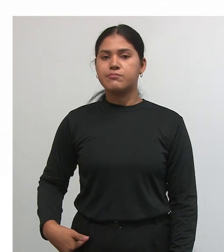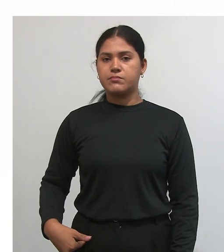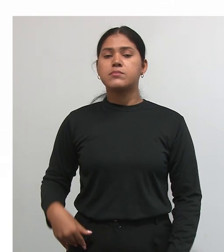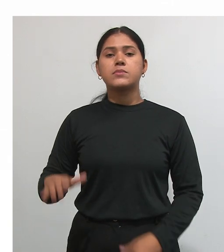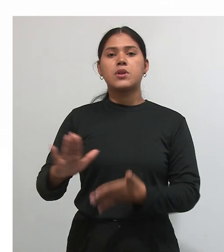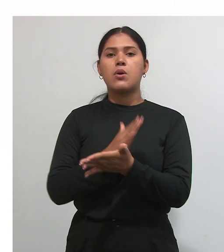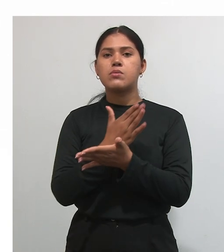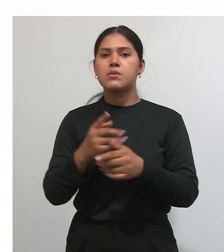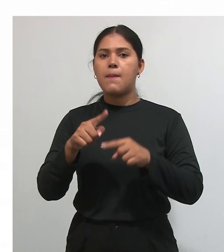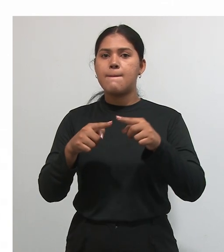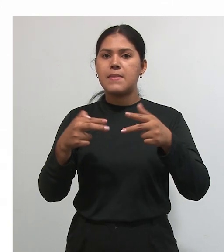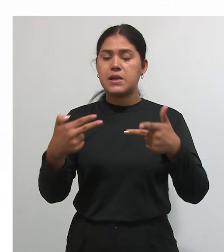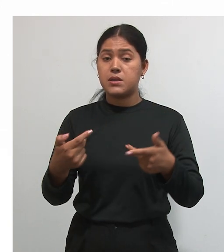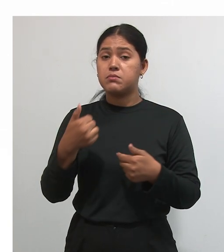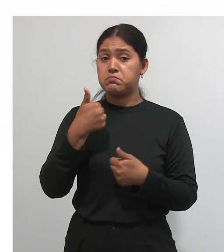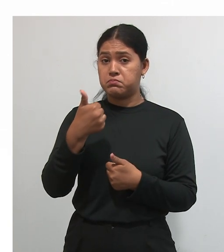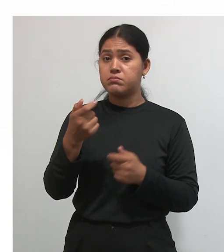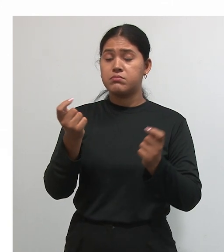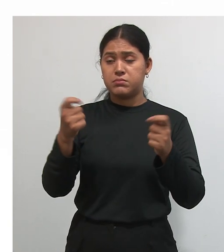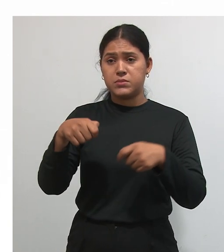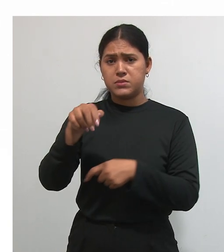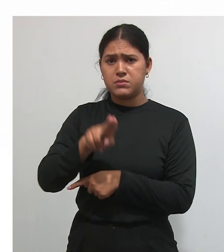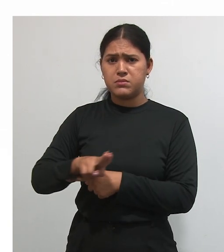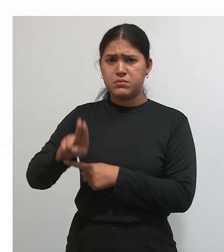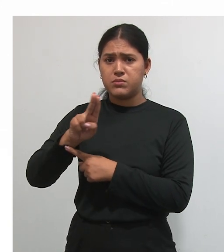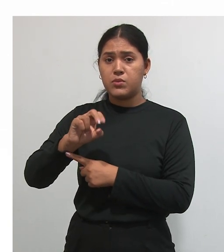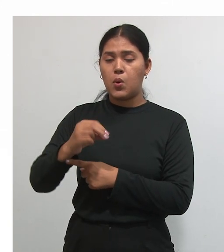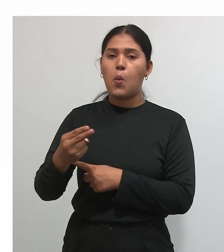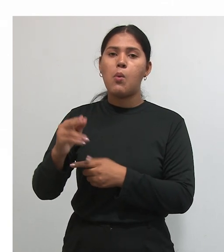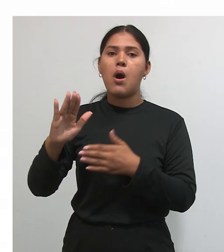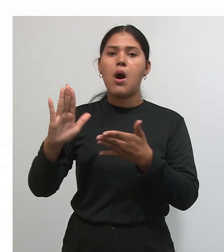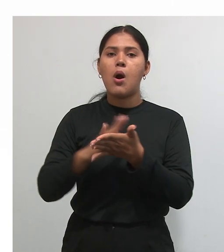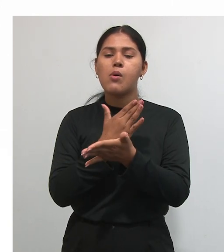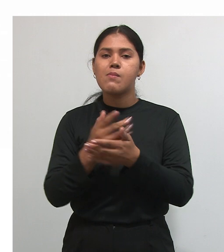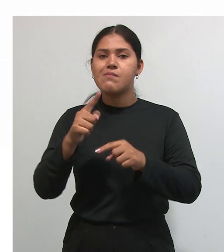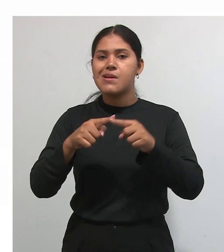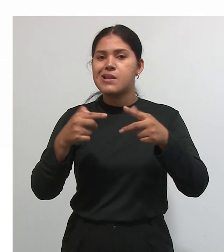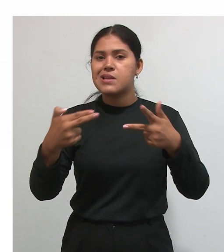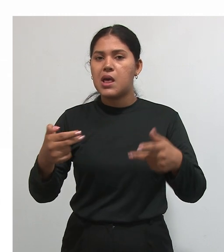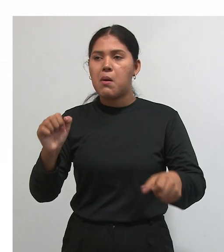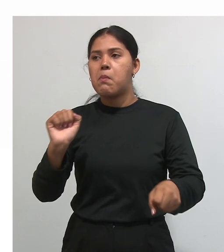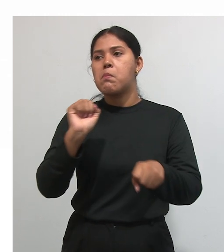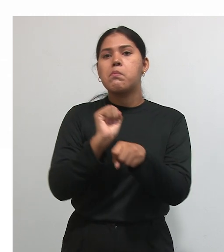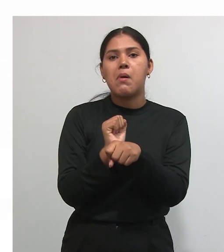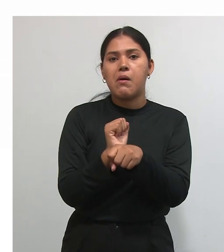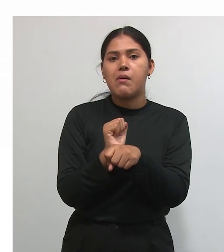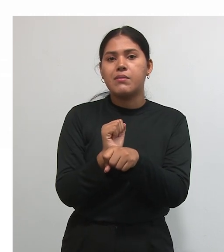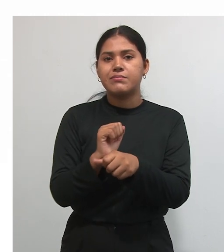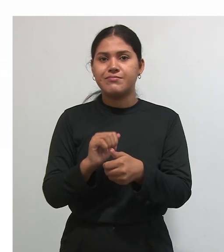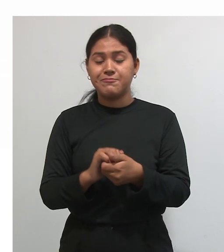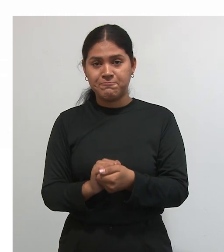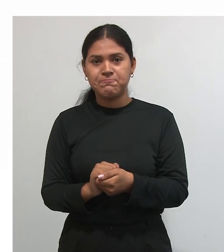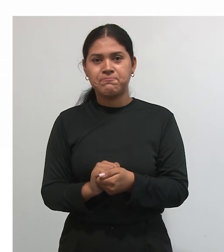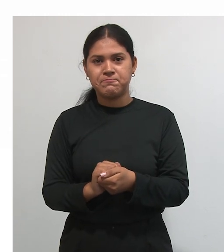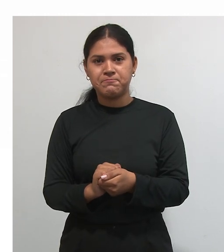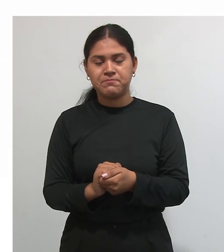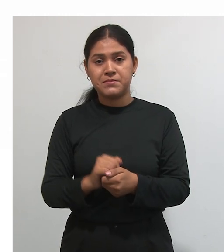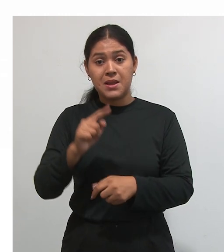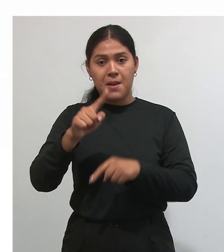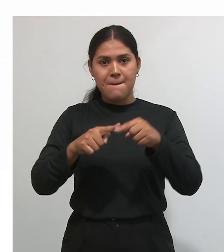ali como recuperáveis e alguns como apenas ociosos, ou porque a gente trocou por uns mais novos. Os bens